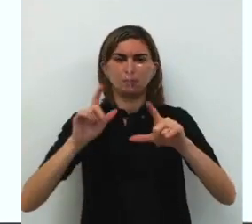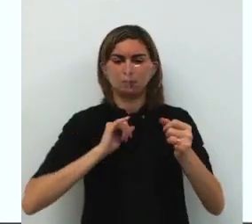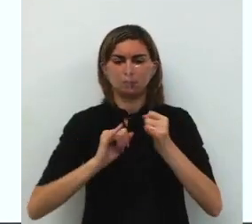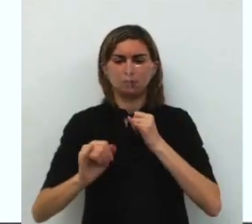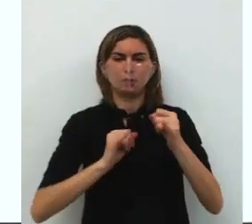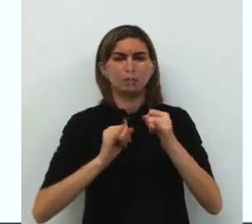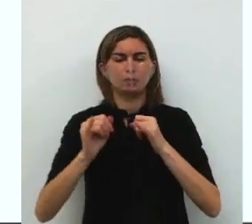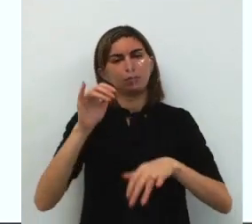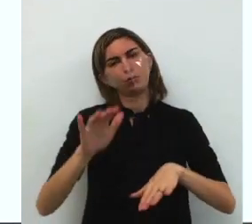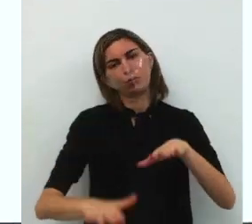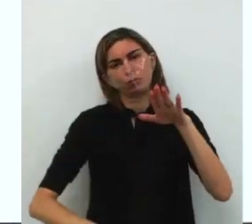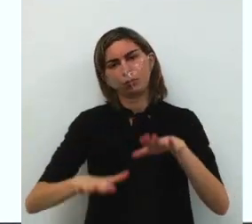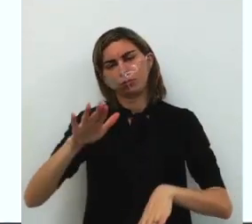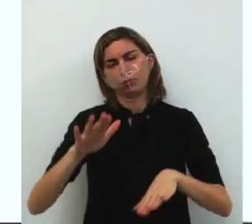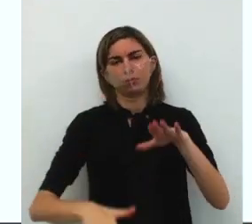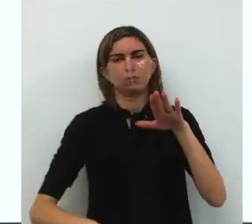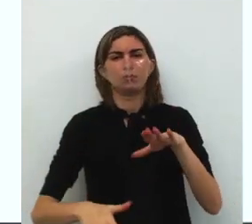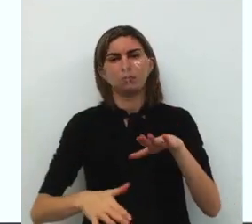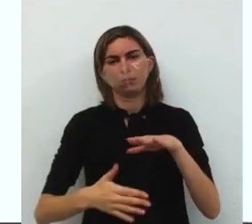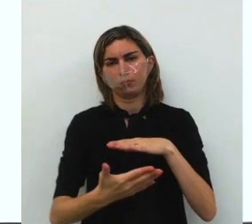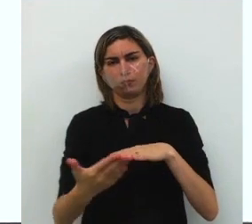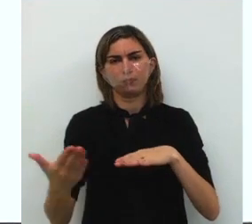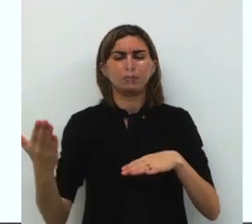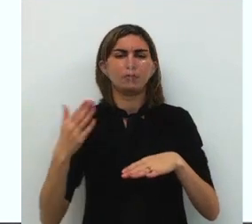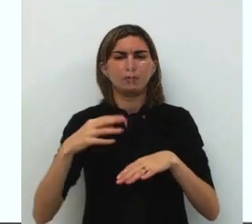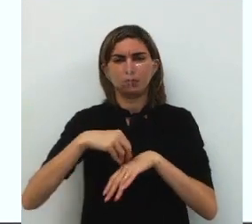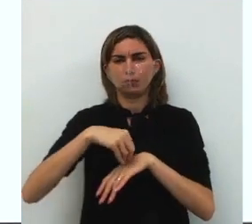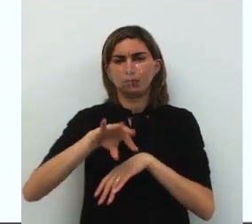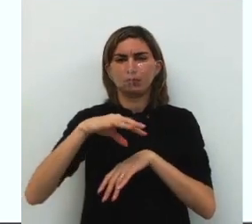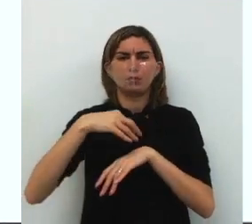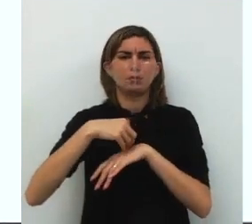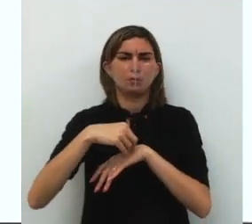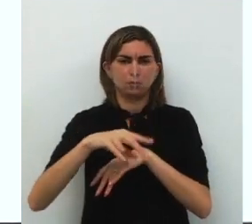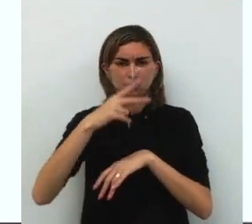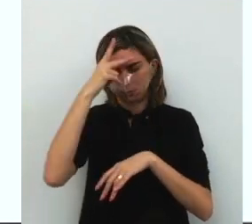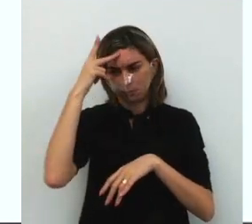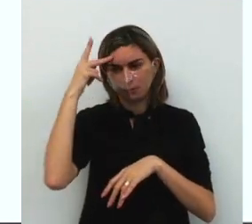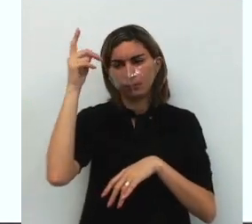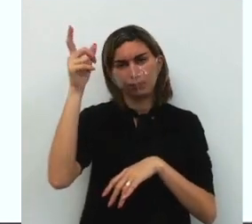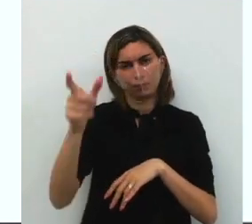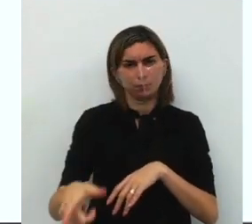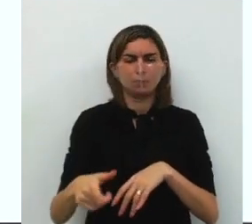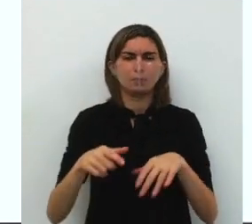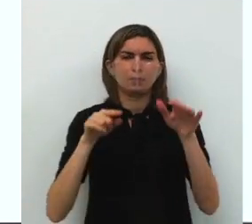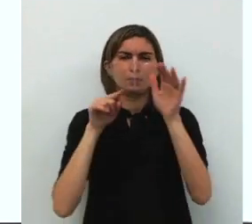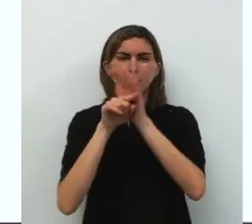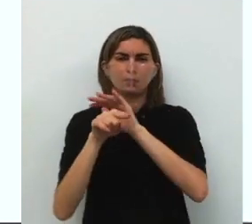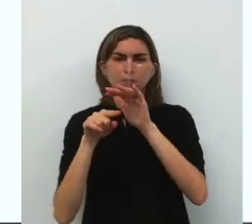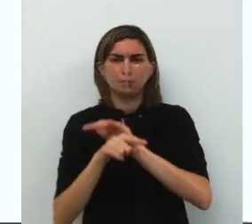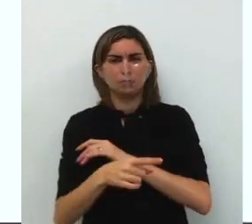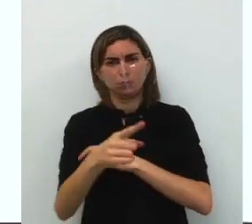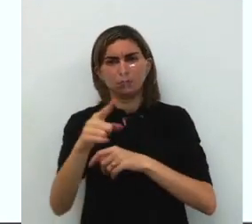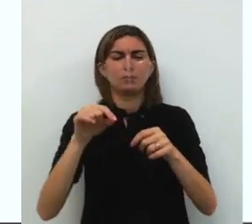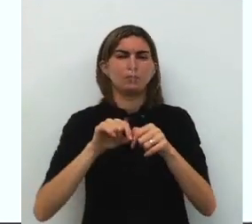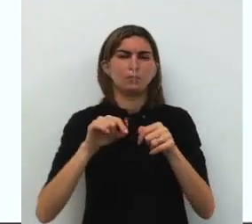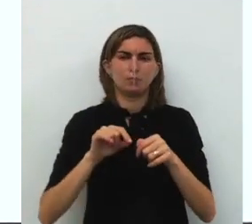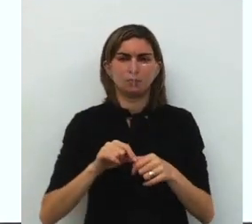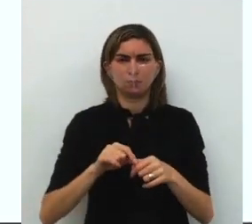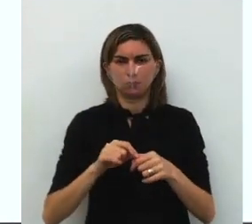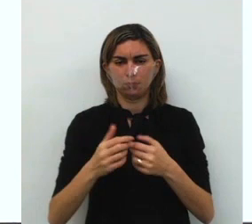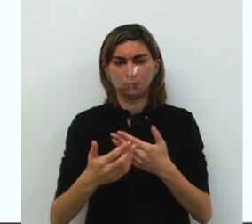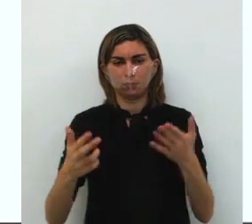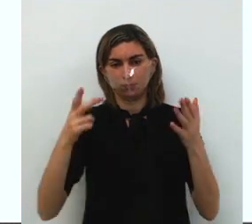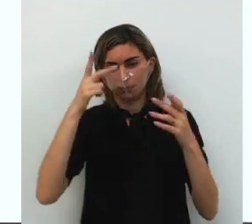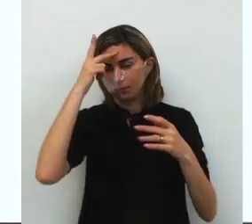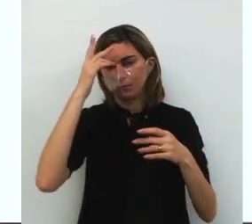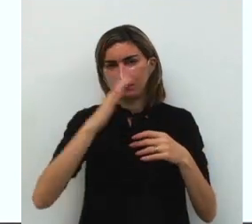na internet, geralmente você envia para a pessoa as perguntas que você vai fazer.